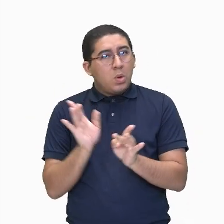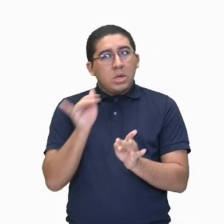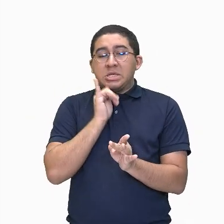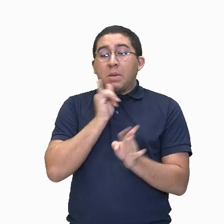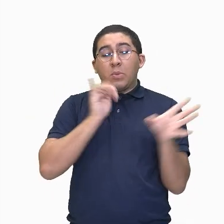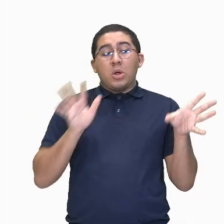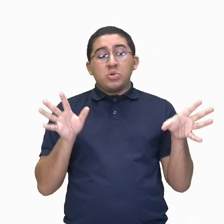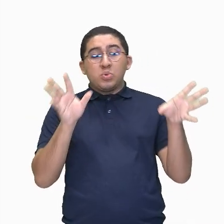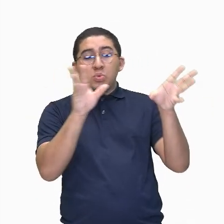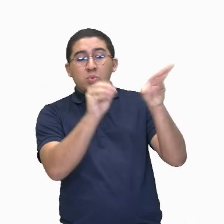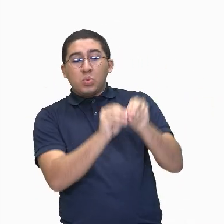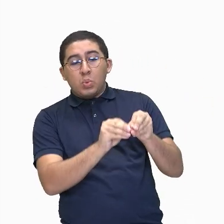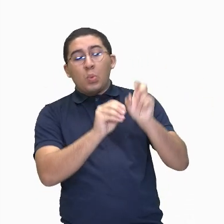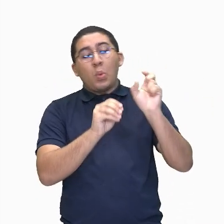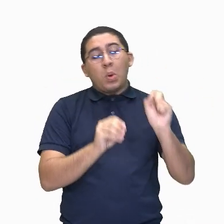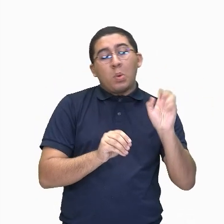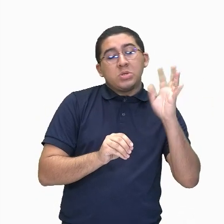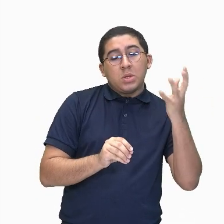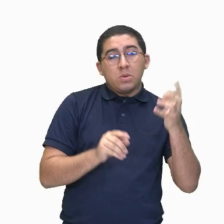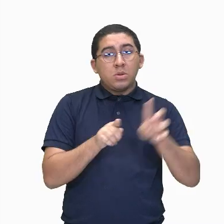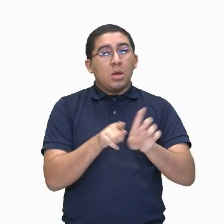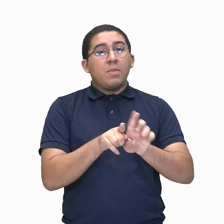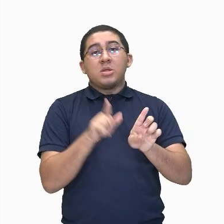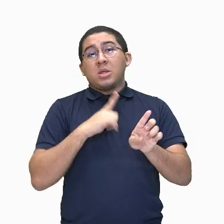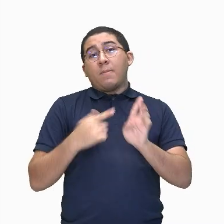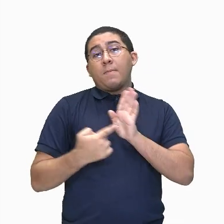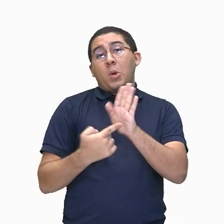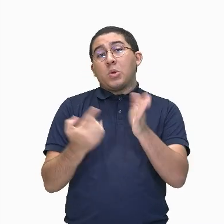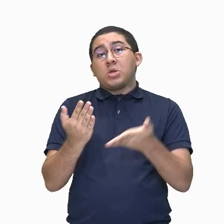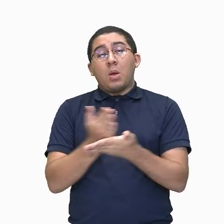foi discutido ou destacando algo importante da